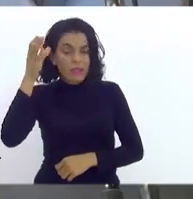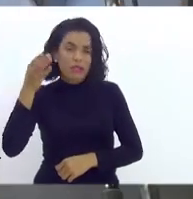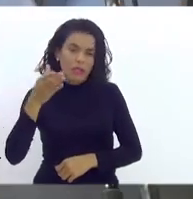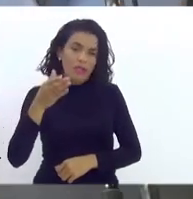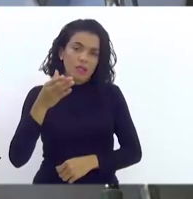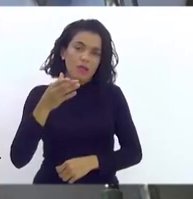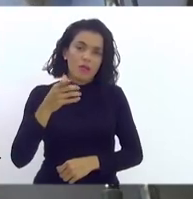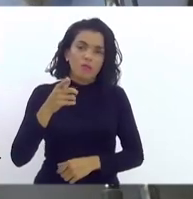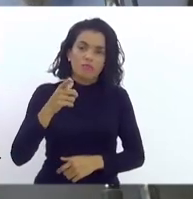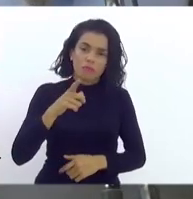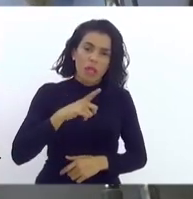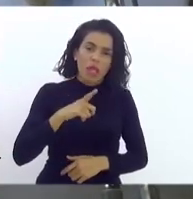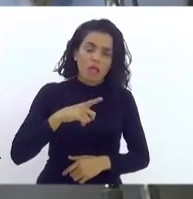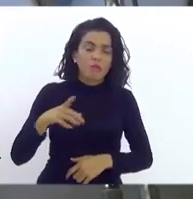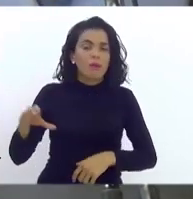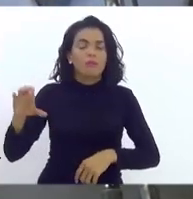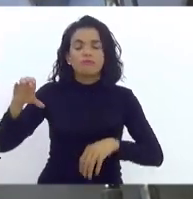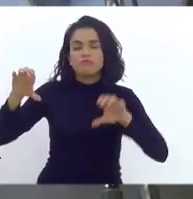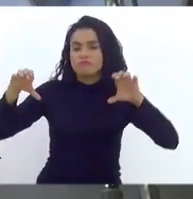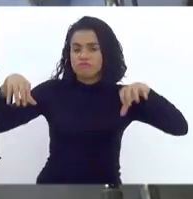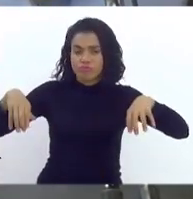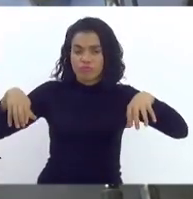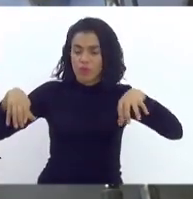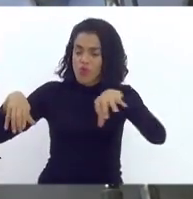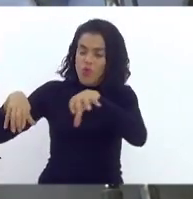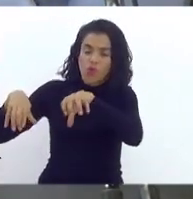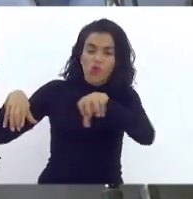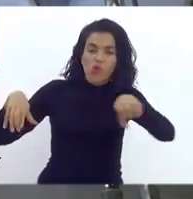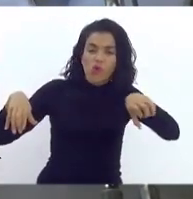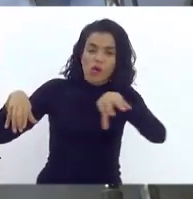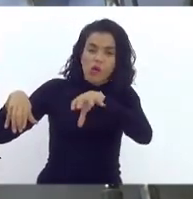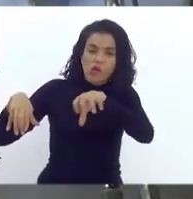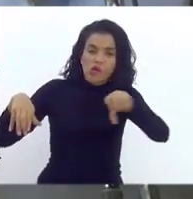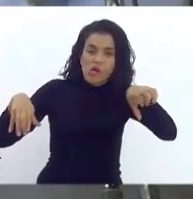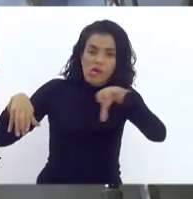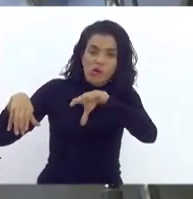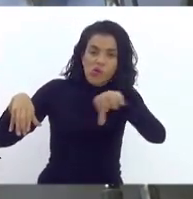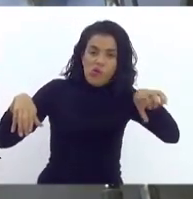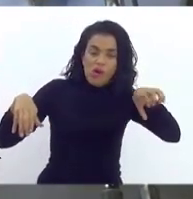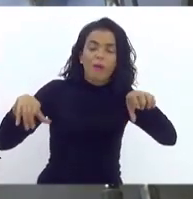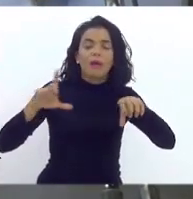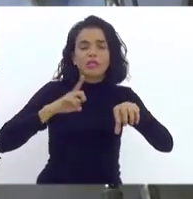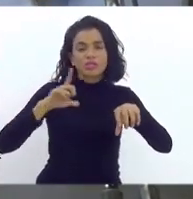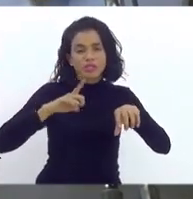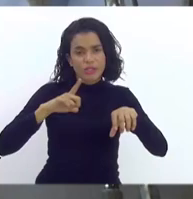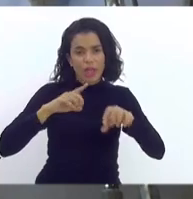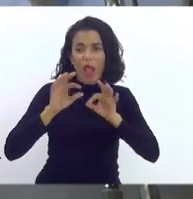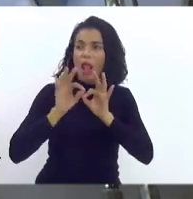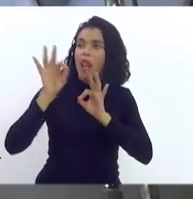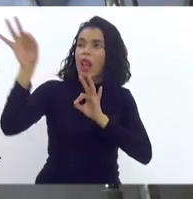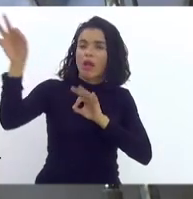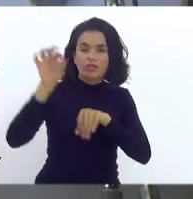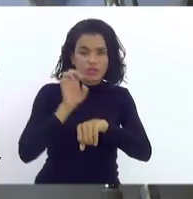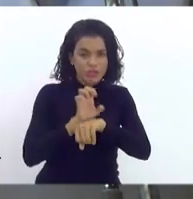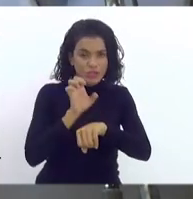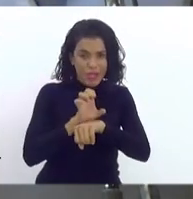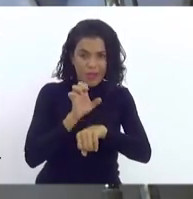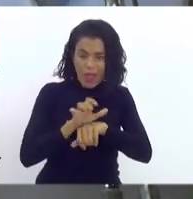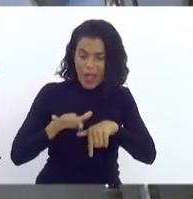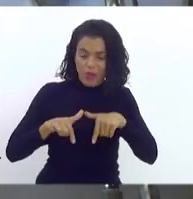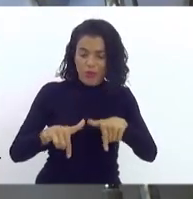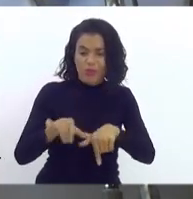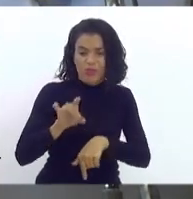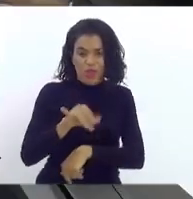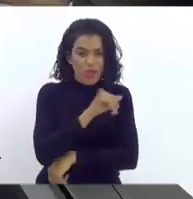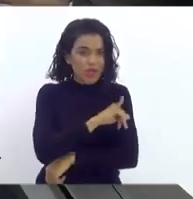base de compressão, isso pode ocorrer, mas ela também tem base de compressão em outros estados. Ela atua somente no Rio de Janeiro. Ela é uma